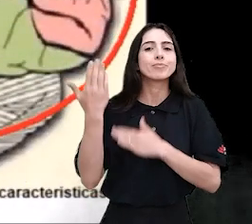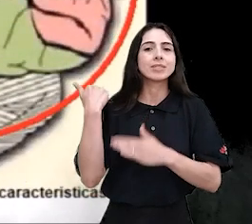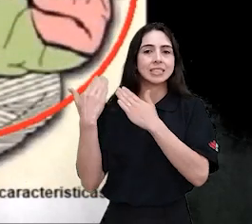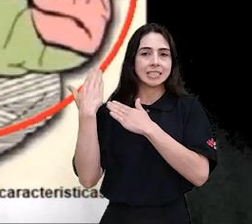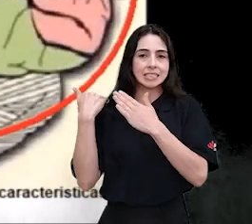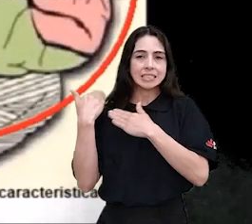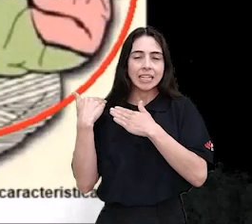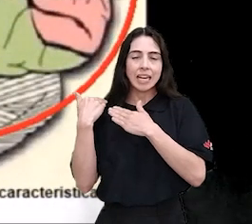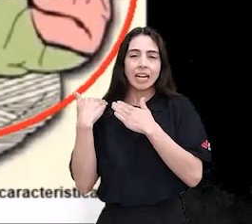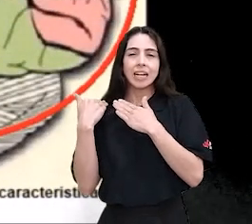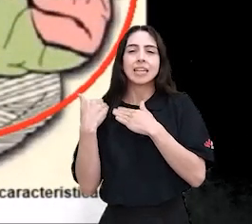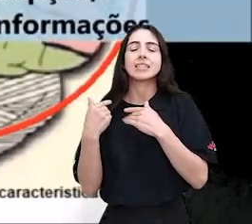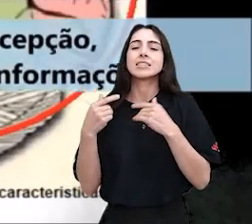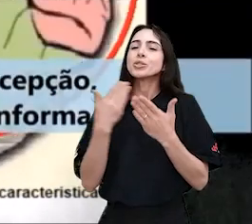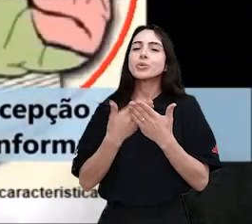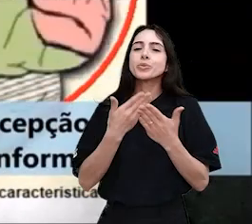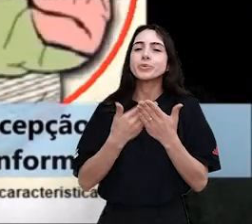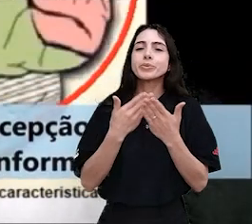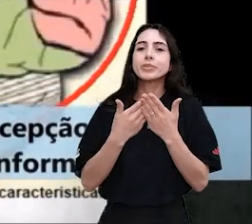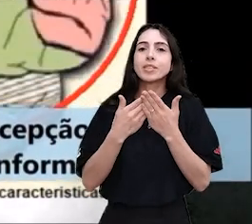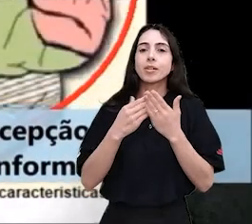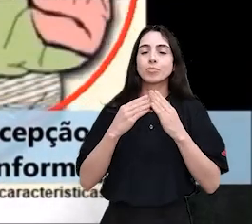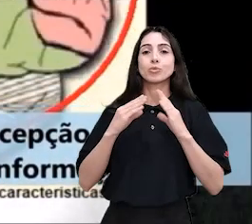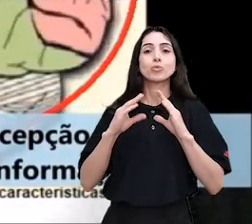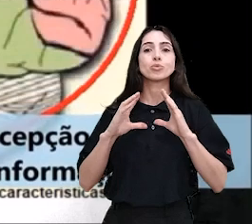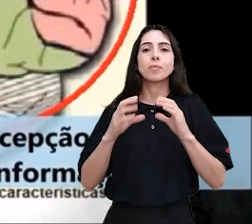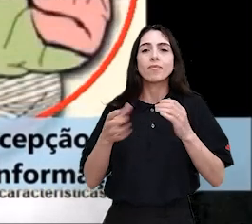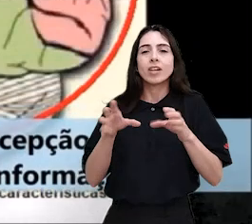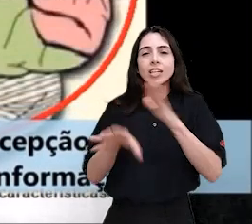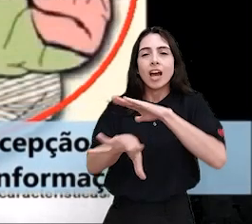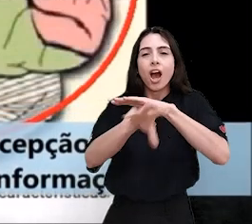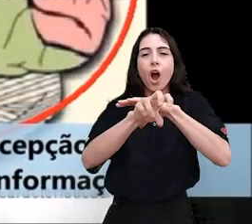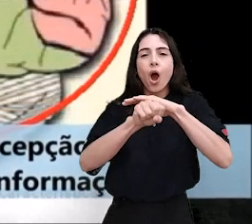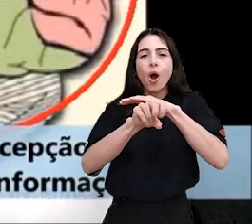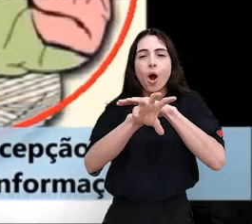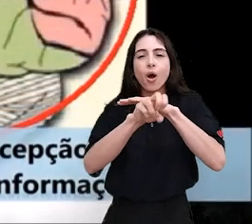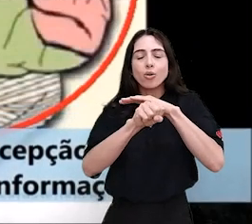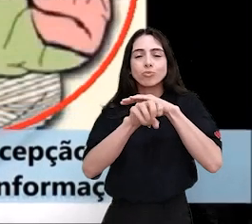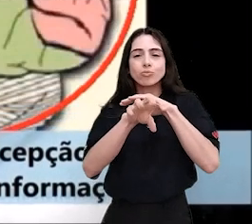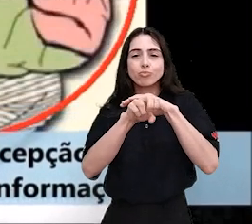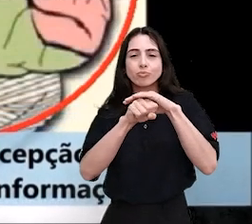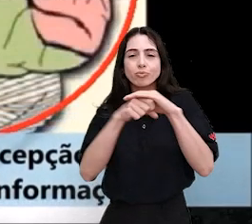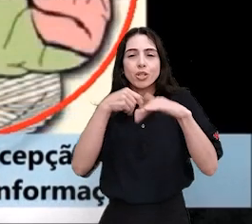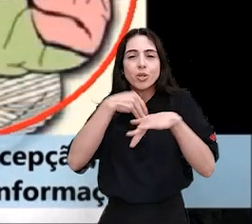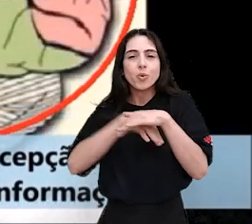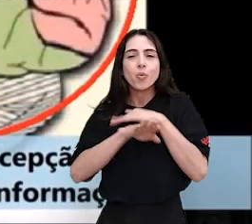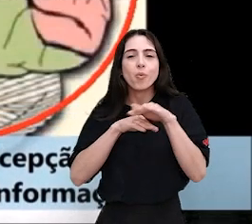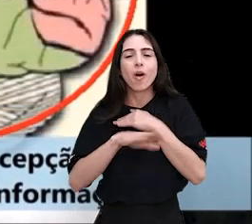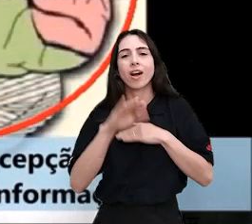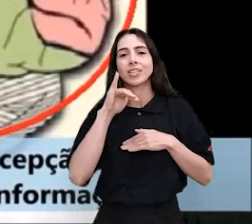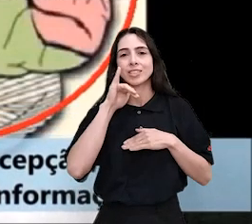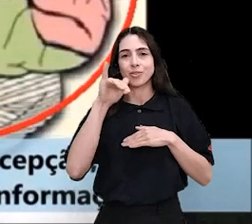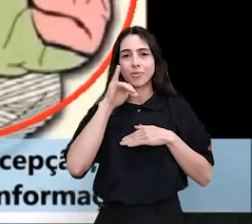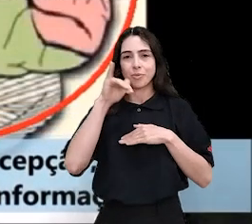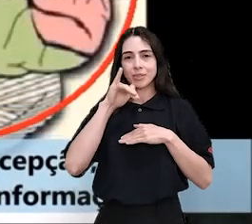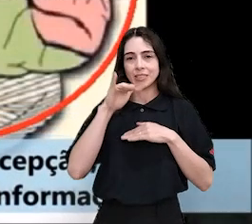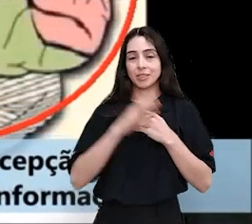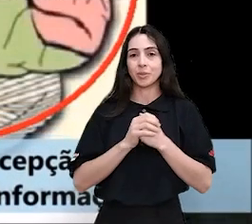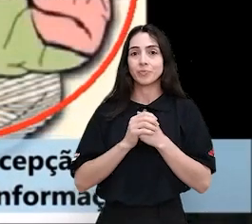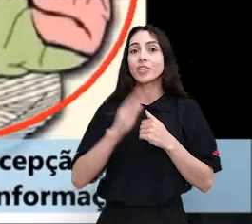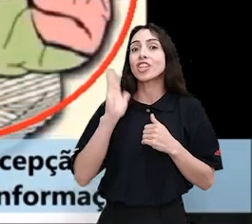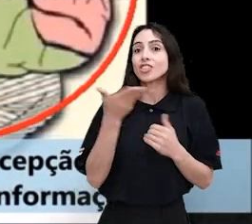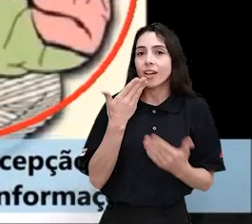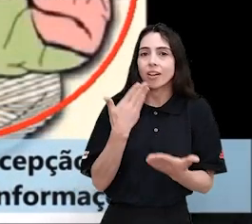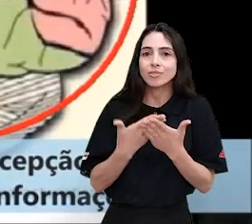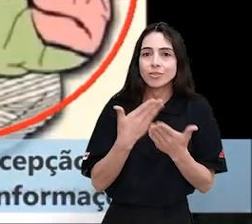forma geral, é responsável pela recepção, codificação e armazenamento das informações. E já vimos